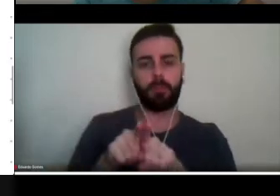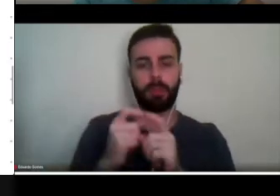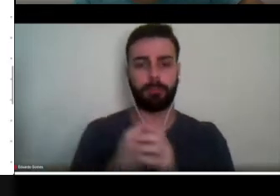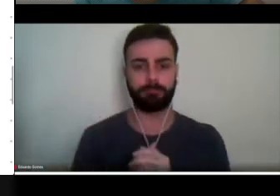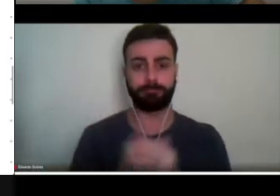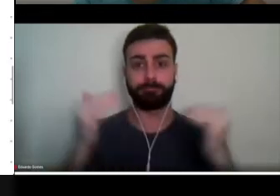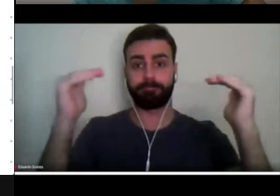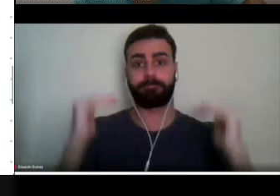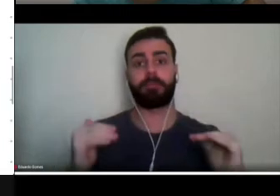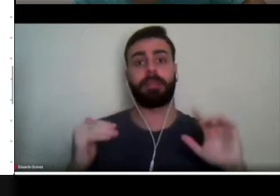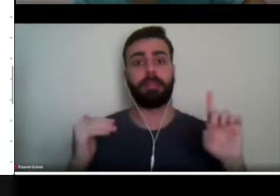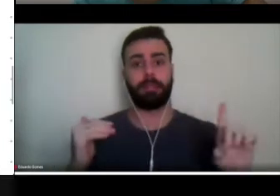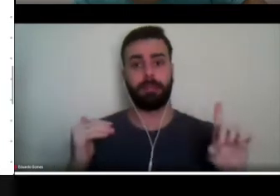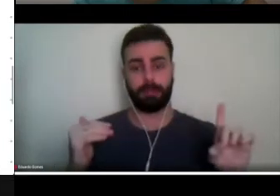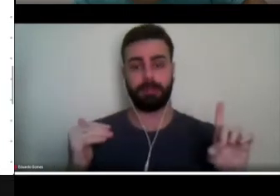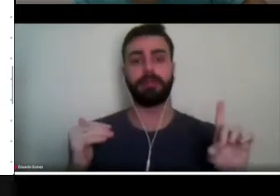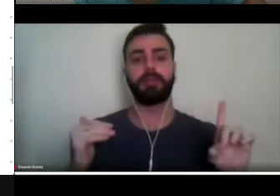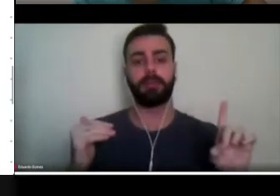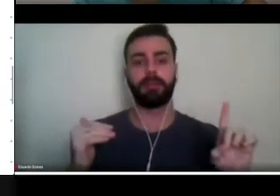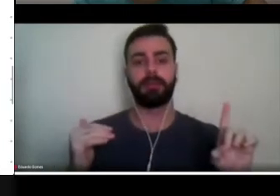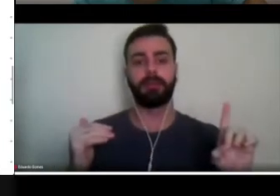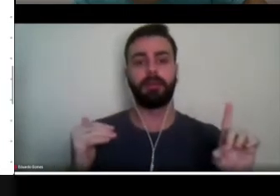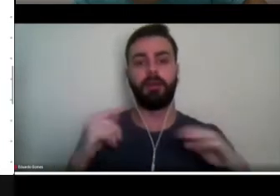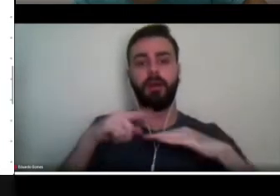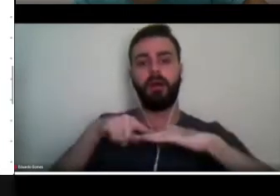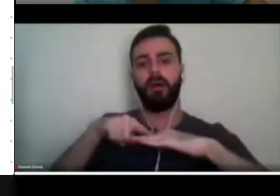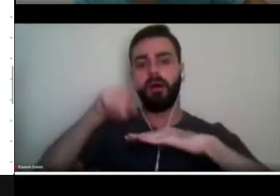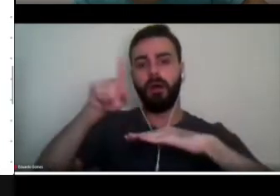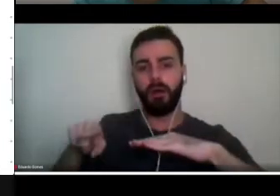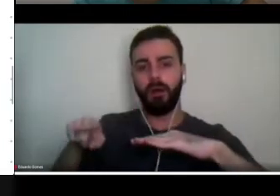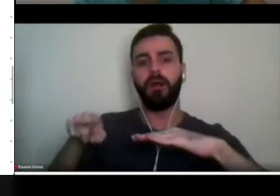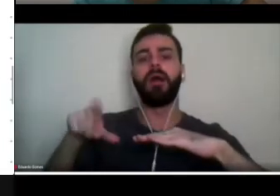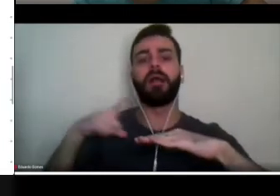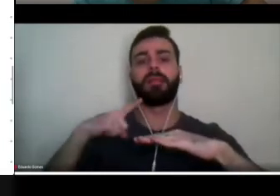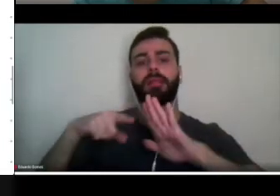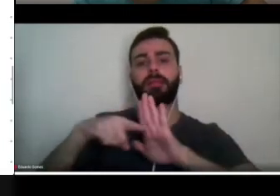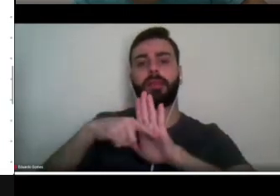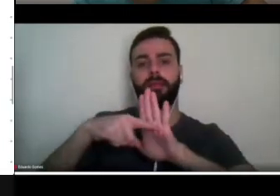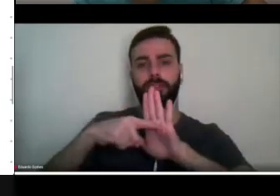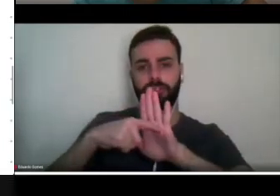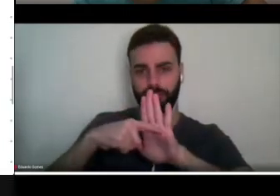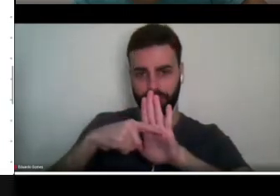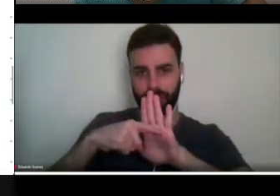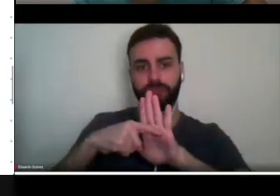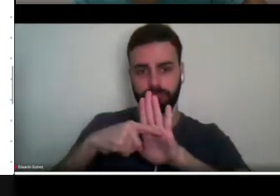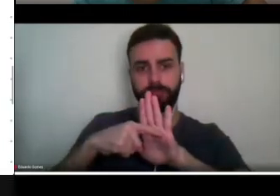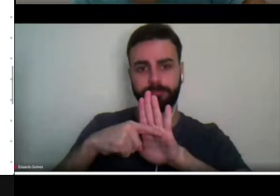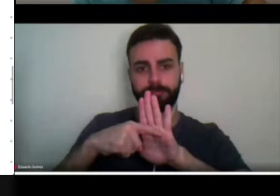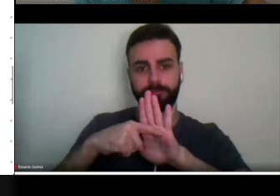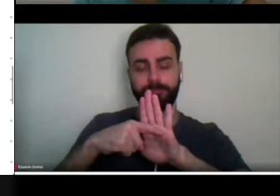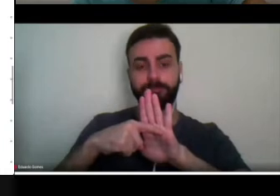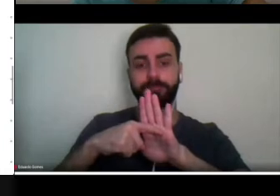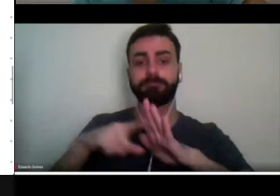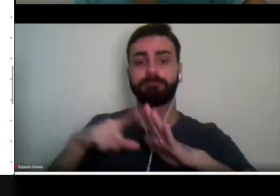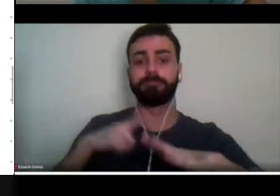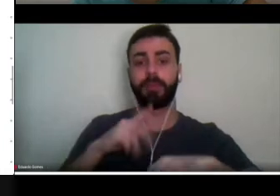negativa, certo? Então, eu tenho uma velocidade aqui, ó, que é menor que zero.